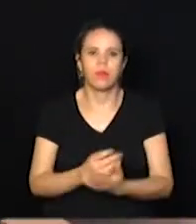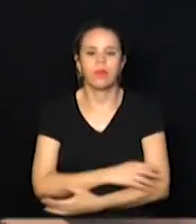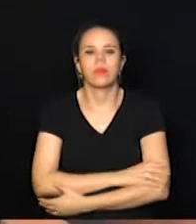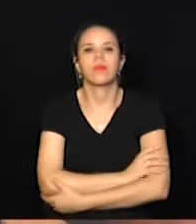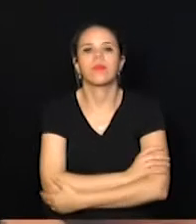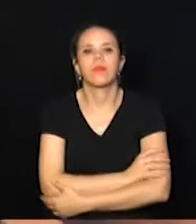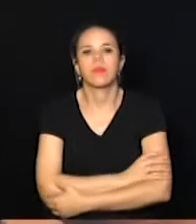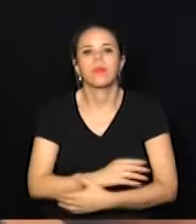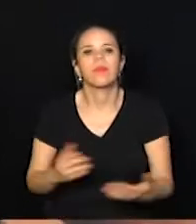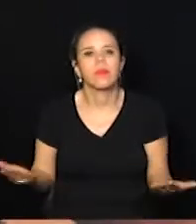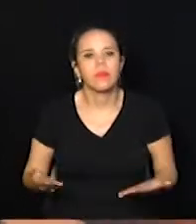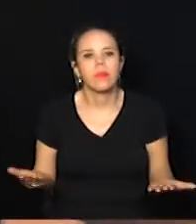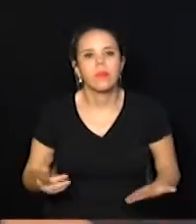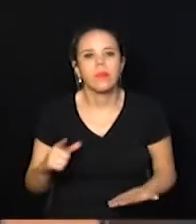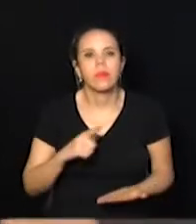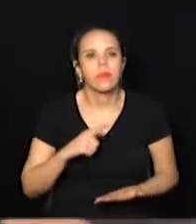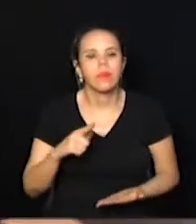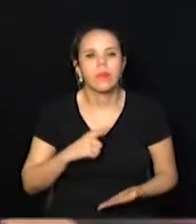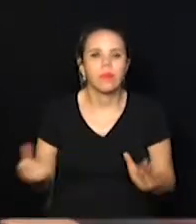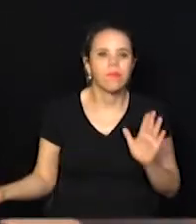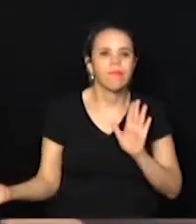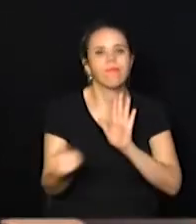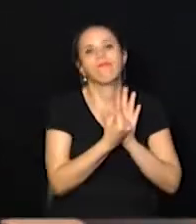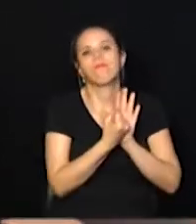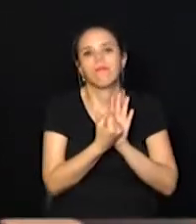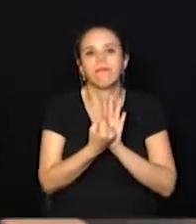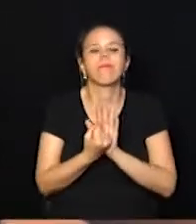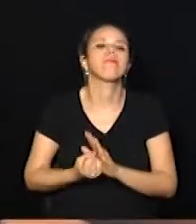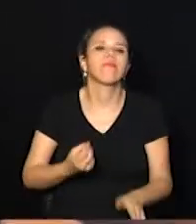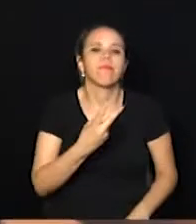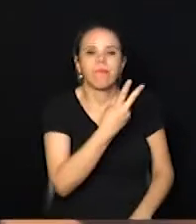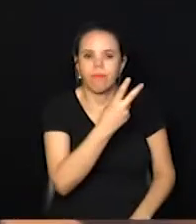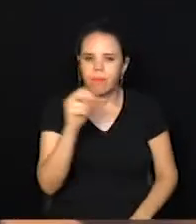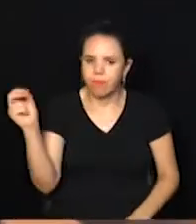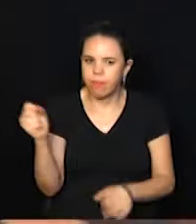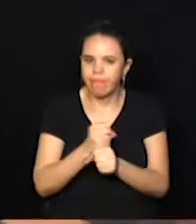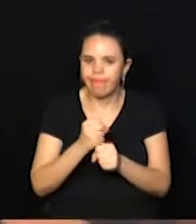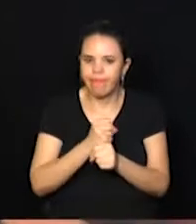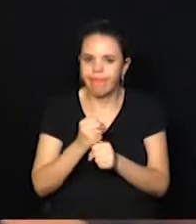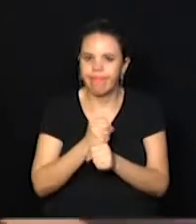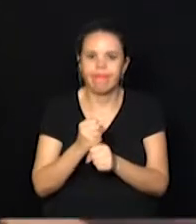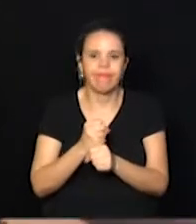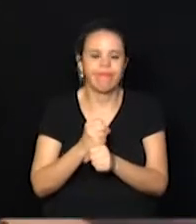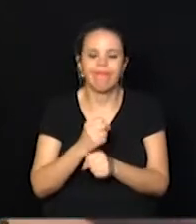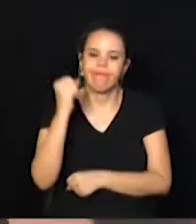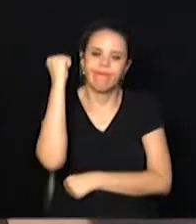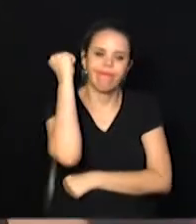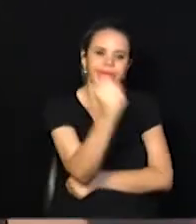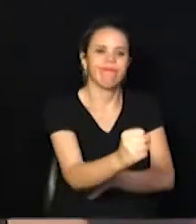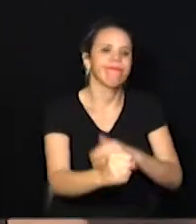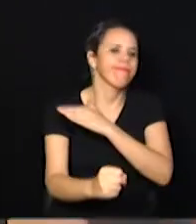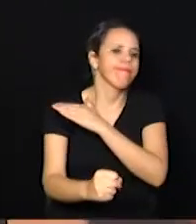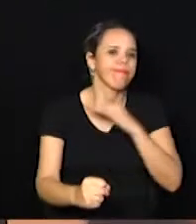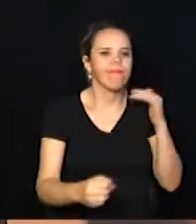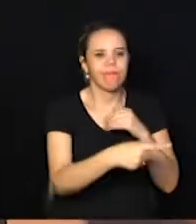E hoje a gente tem um marco dos 20 anos do assassinato do Toninho. E